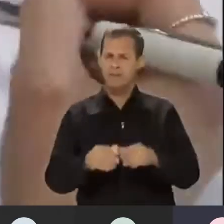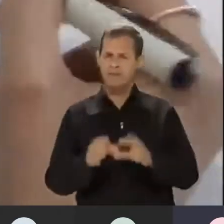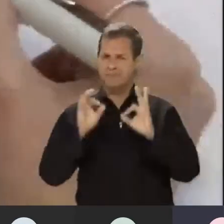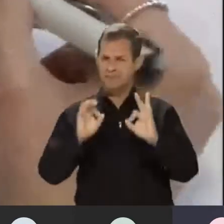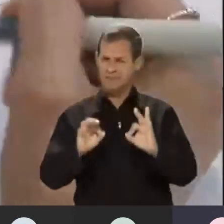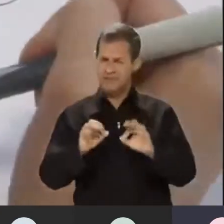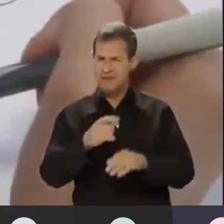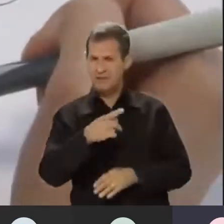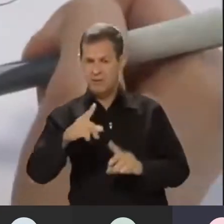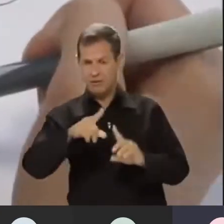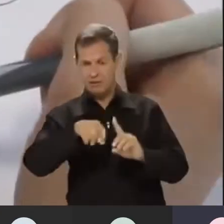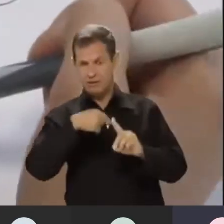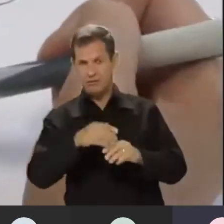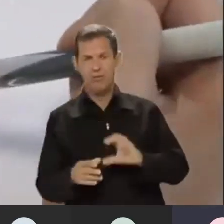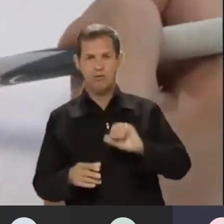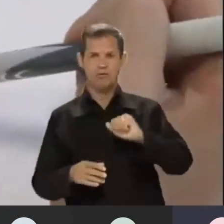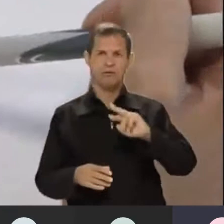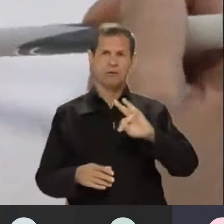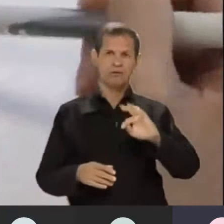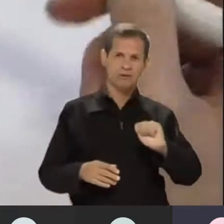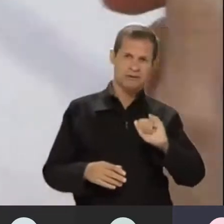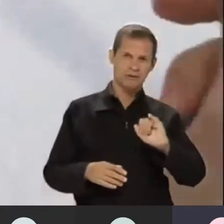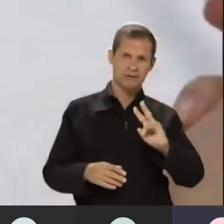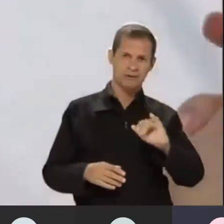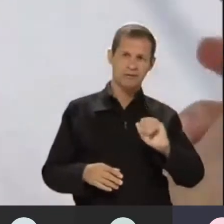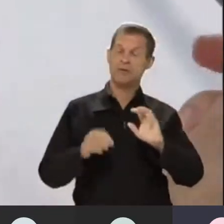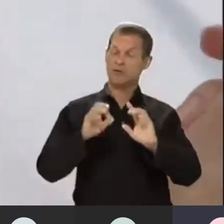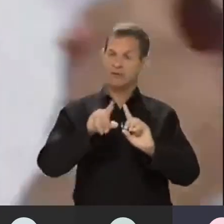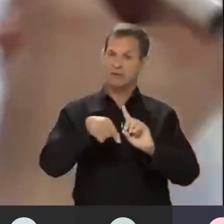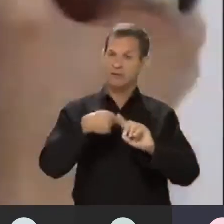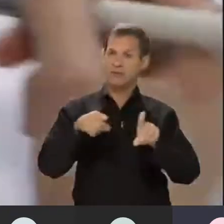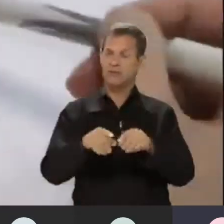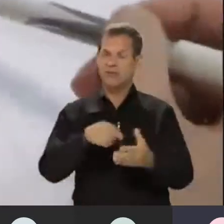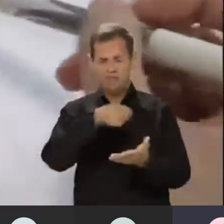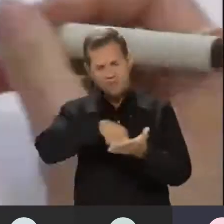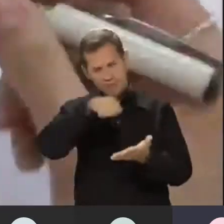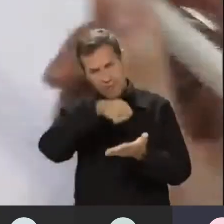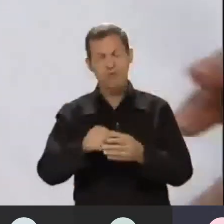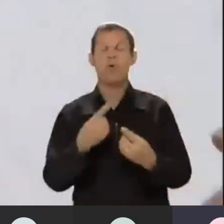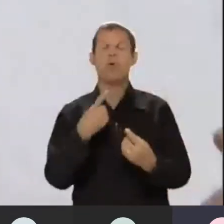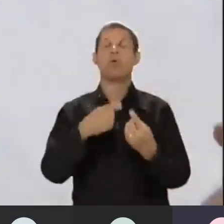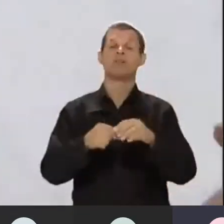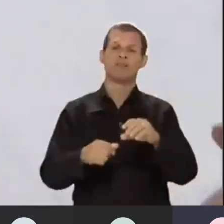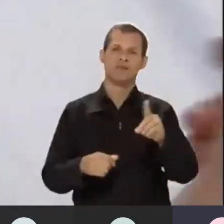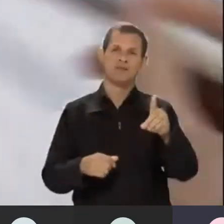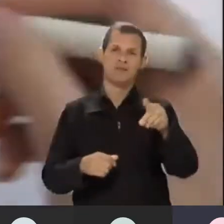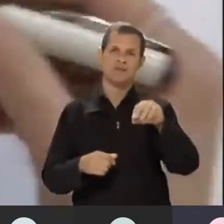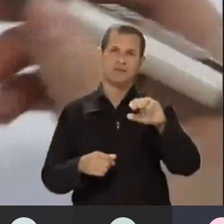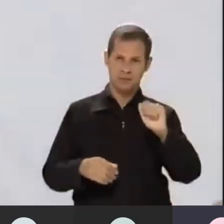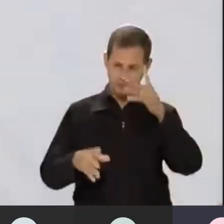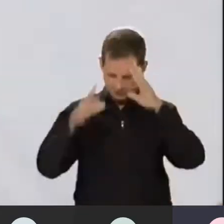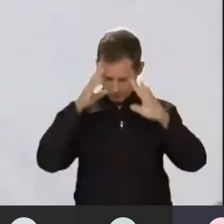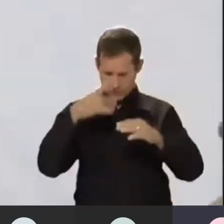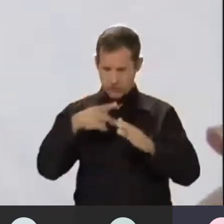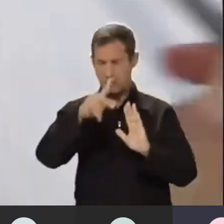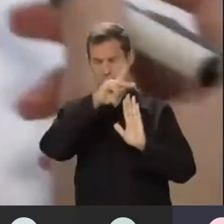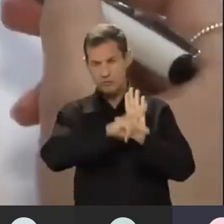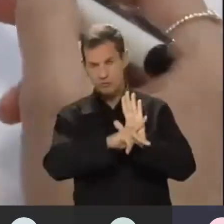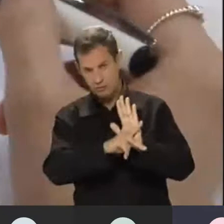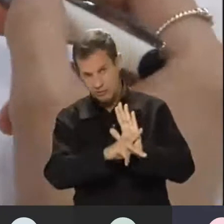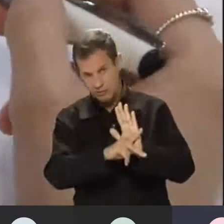essa determinada situação a partir da carta de Givone. E aí, consequentemente, você vai escrever quais são, pensando no